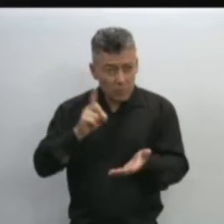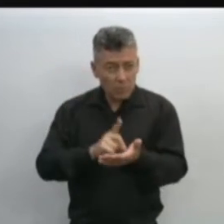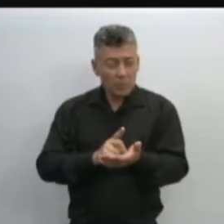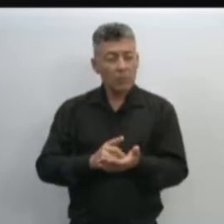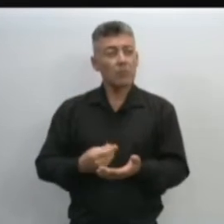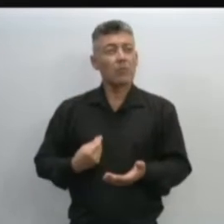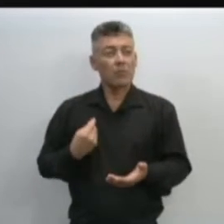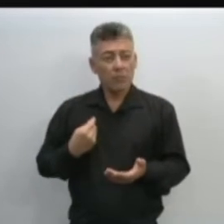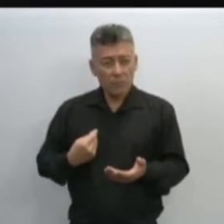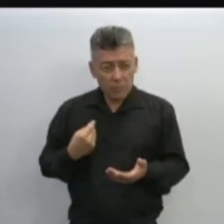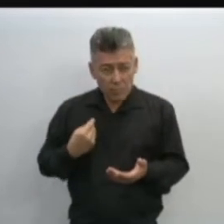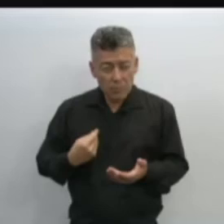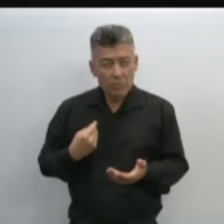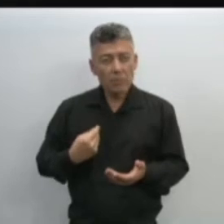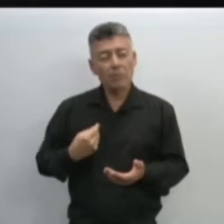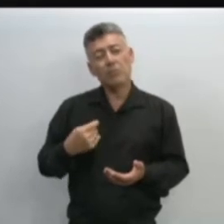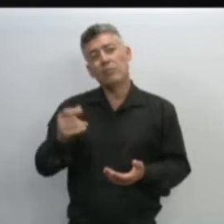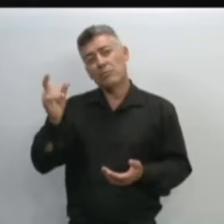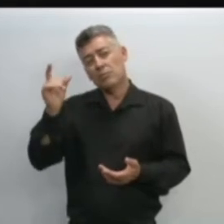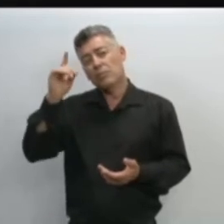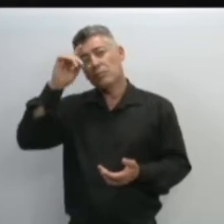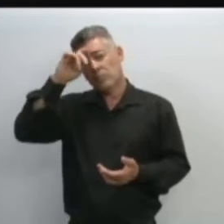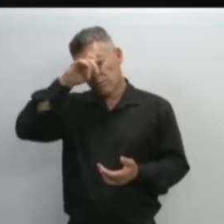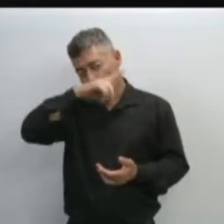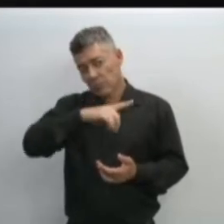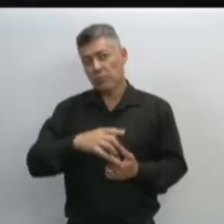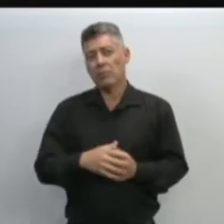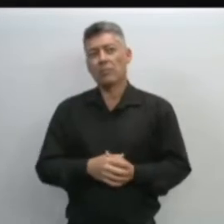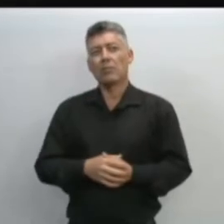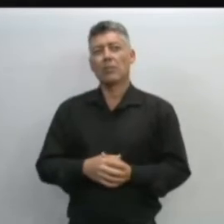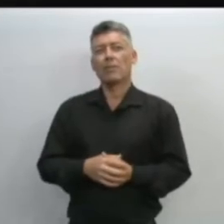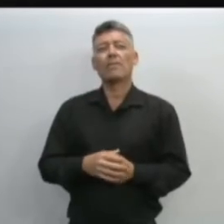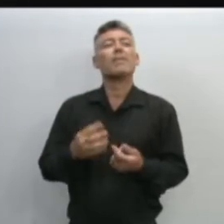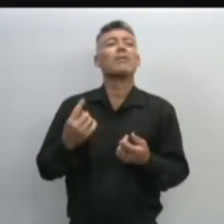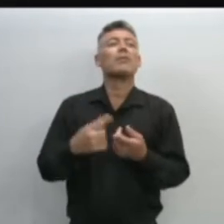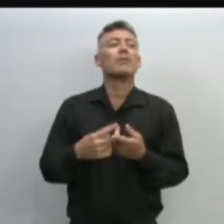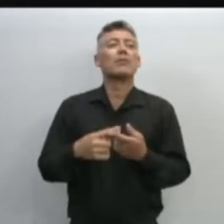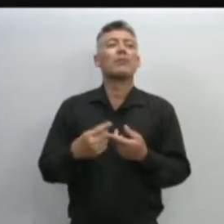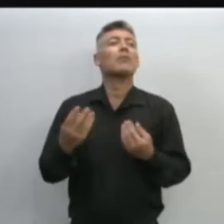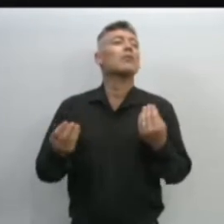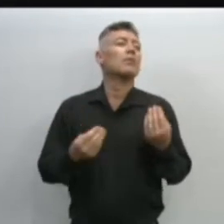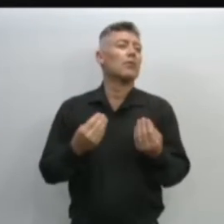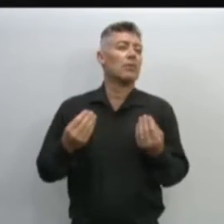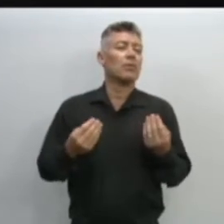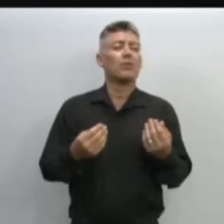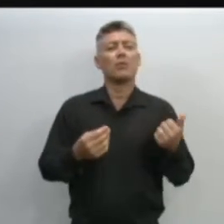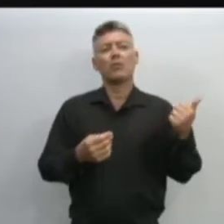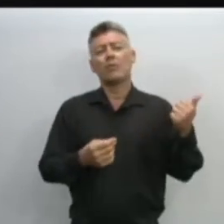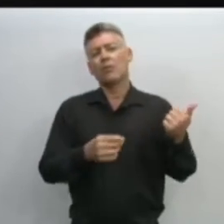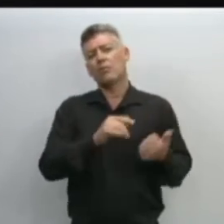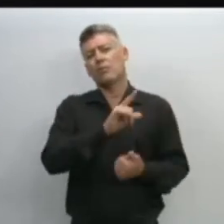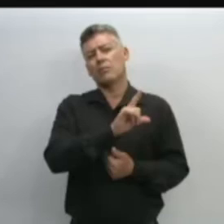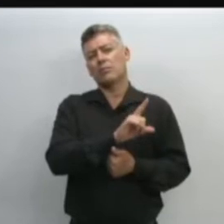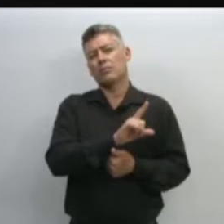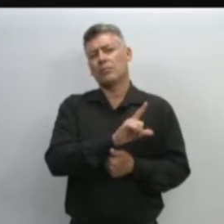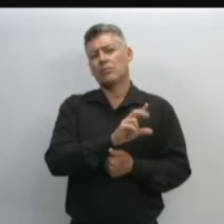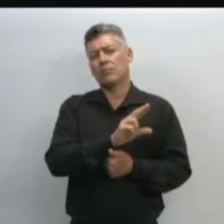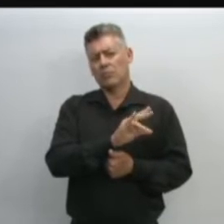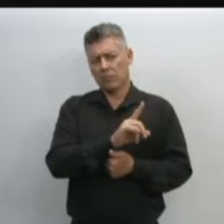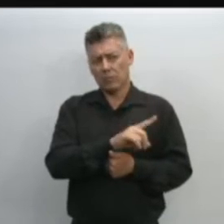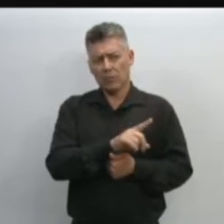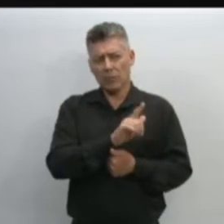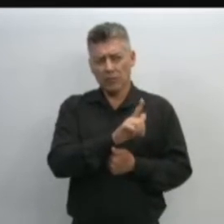sobreviver era muito difícil, ao ponto de Luiz Gonzaga mesmo querer desistir uma época.